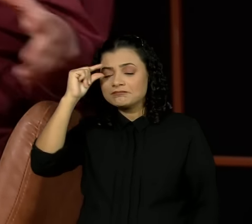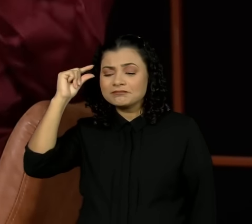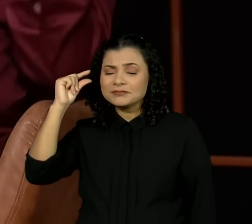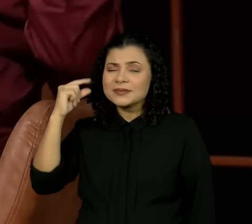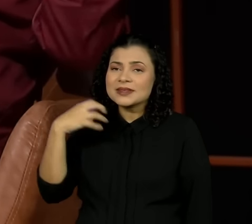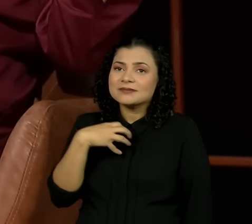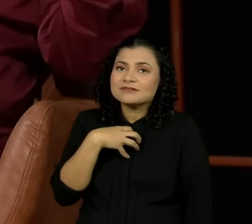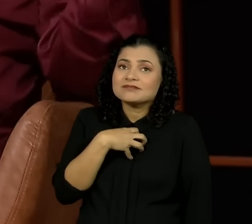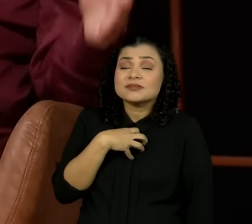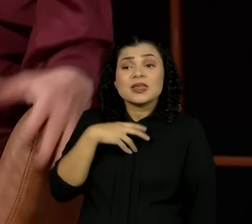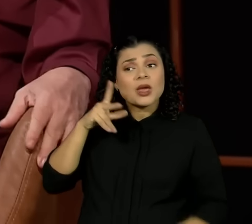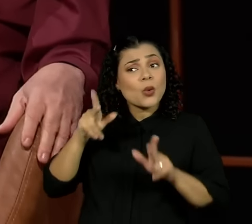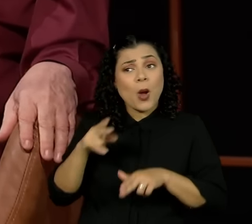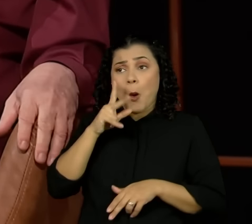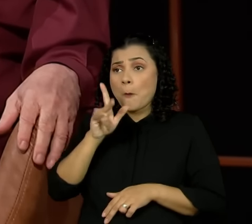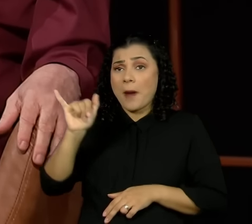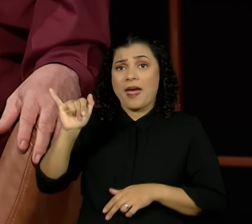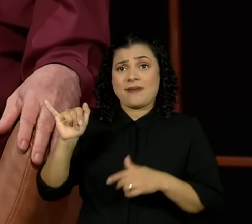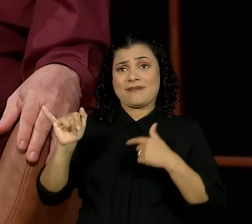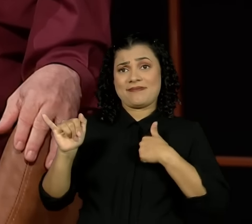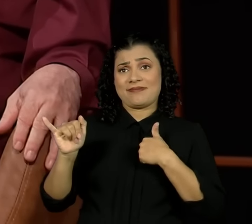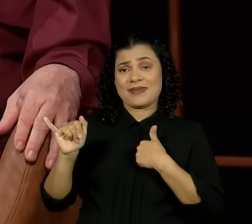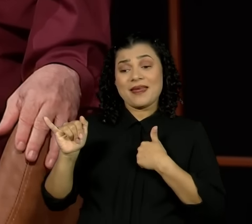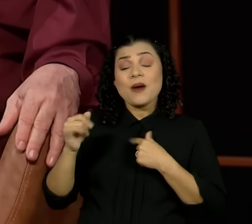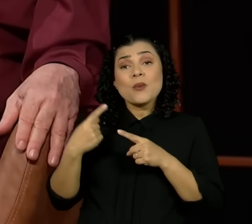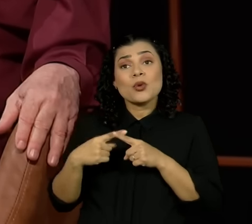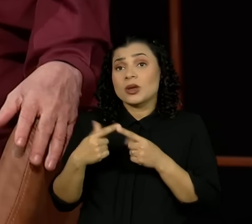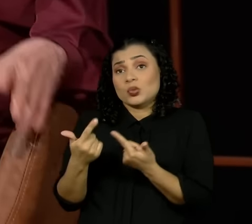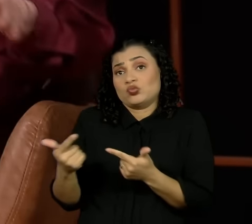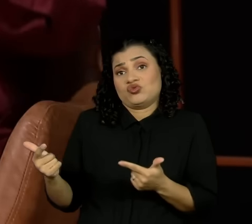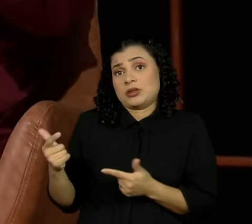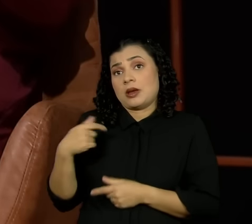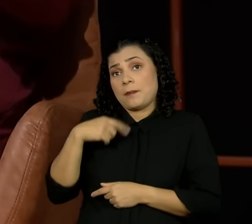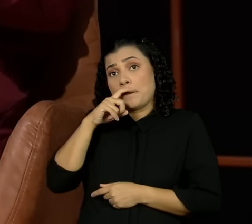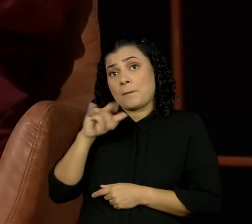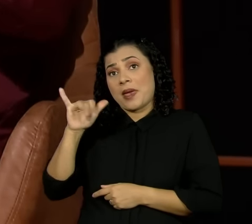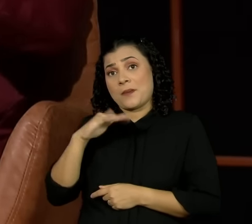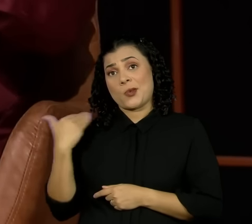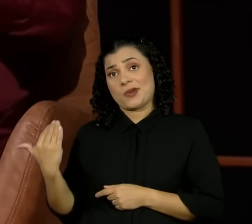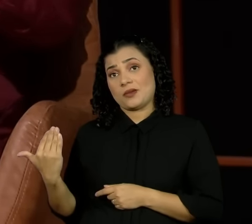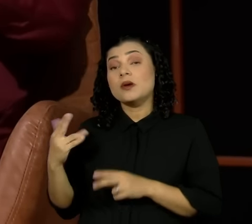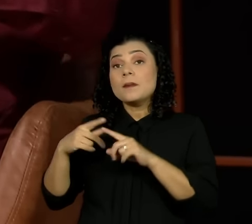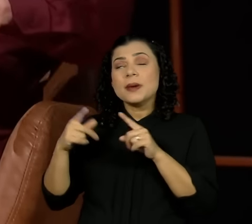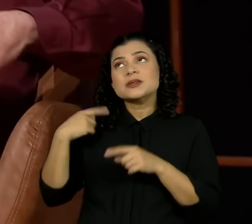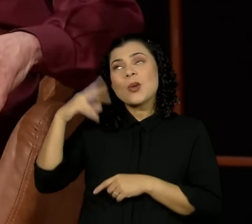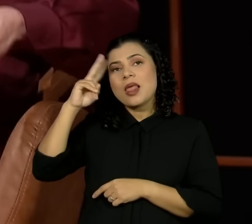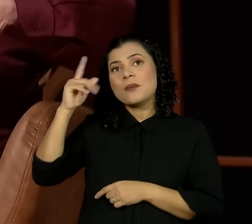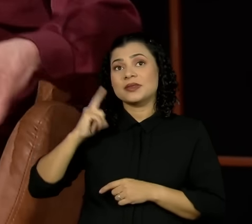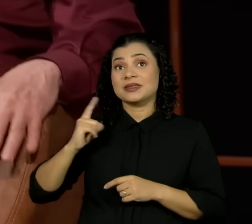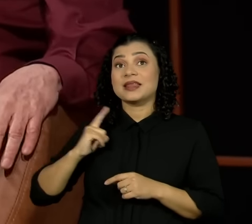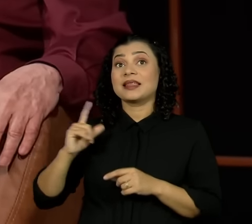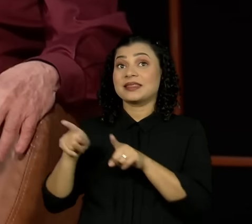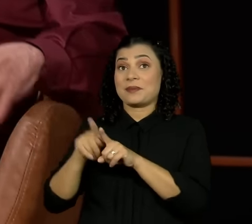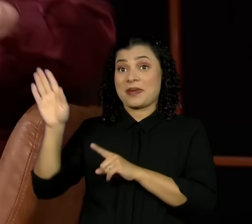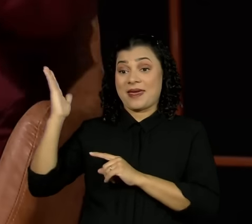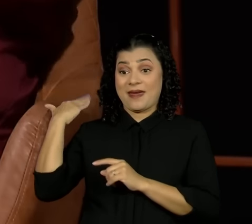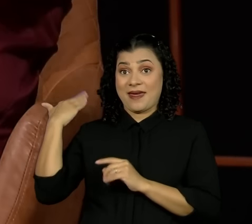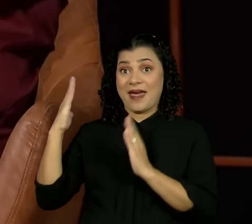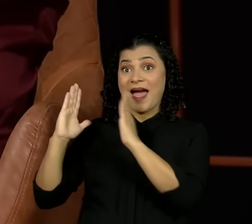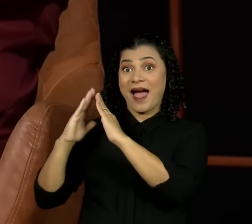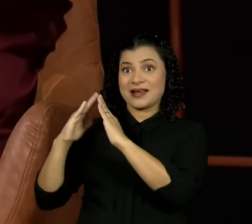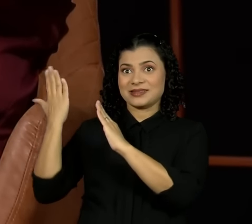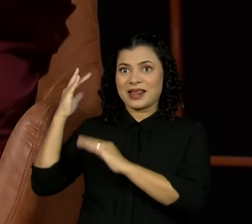e de aventuras e tal. Eu me lembro que eu ficava sozinho, tinha um porão alto lá em Santos, onde eu morava, e